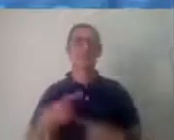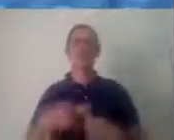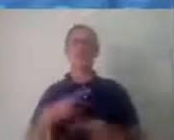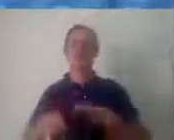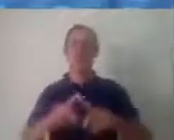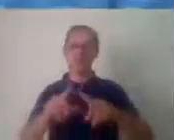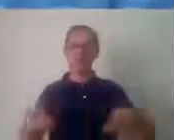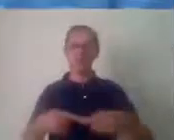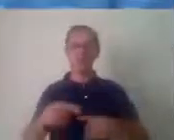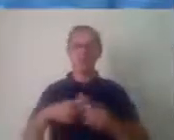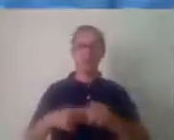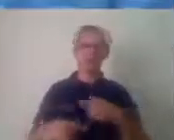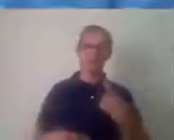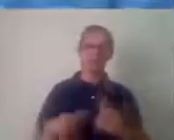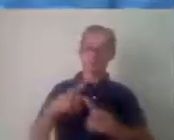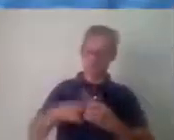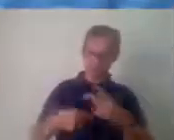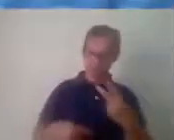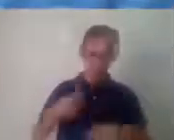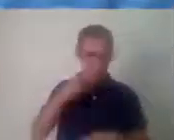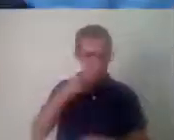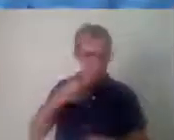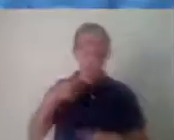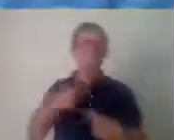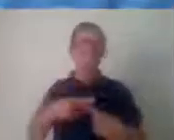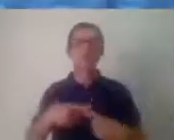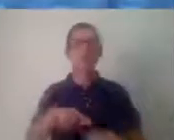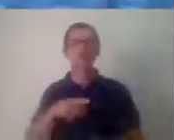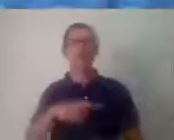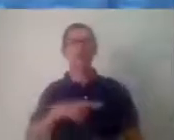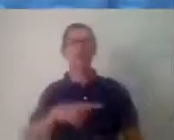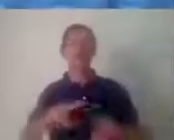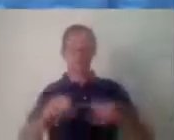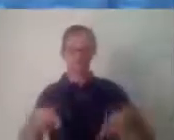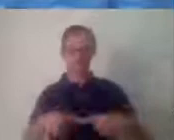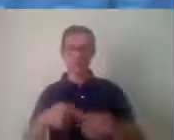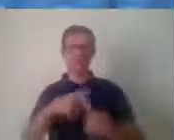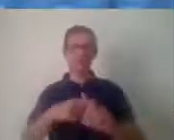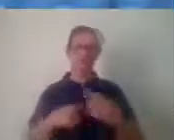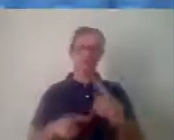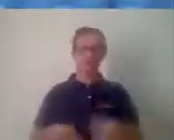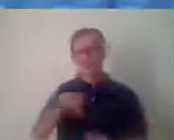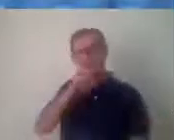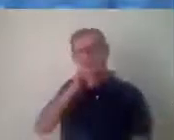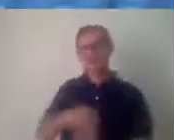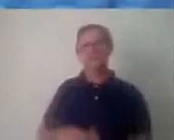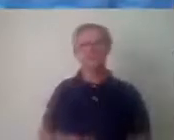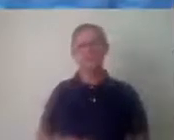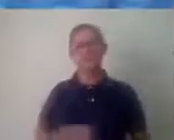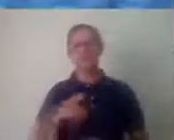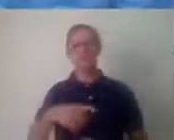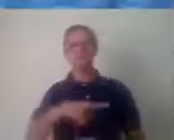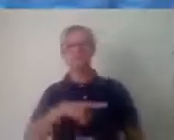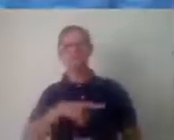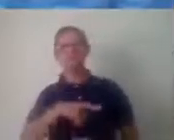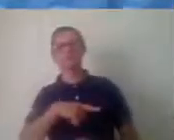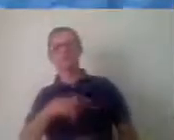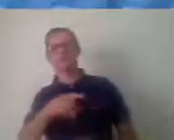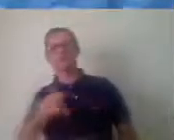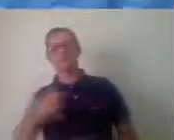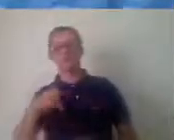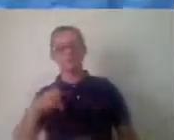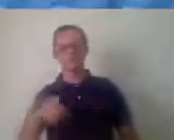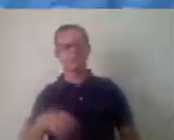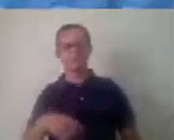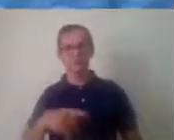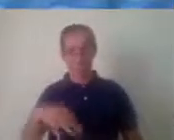região do tipo 1 e região do tipo 2, professora? Porque quando você tem uma região do tipo 1, por exemplo, você tem que o seu x,